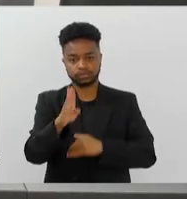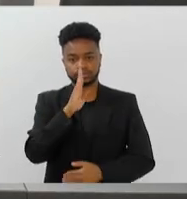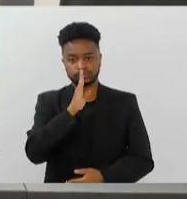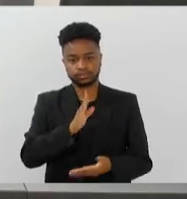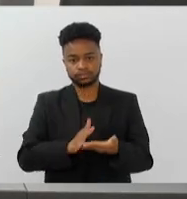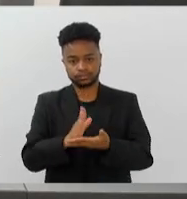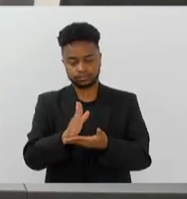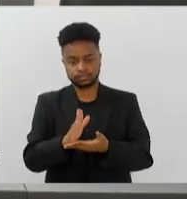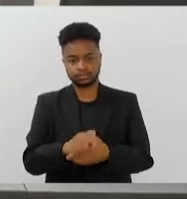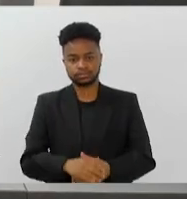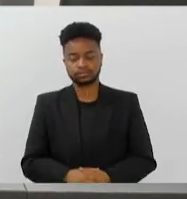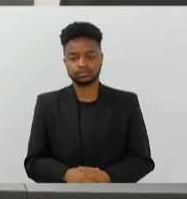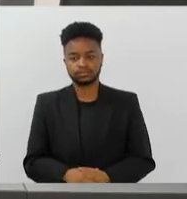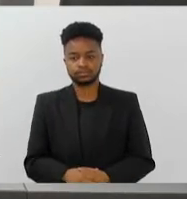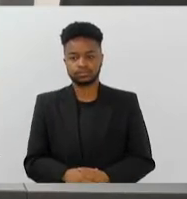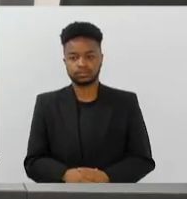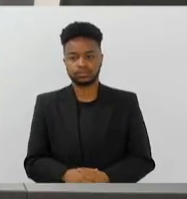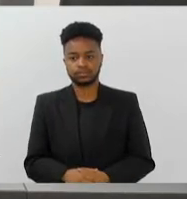A inconstitucionalidade